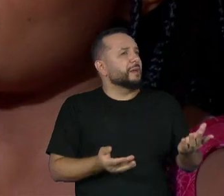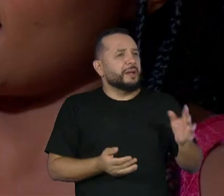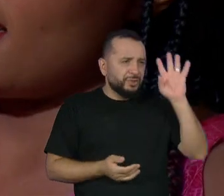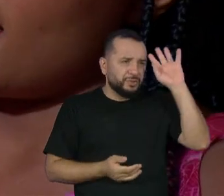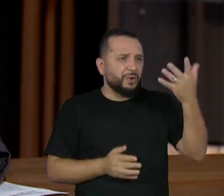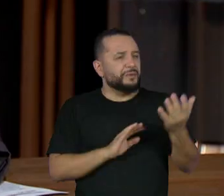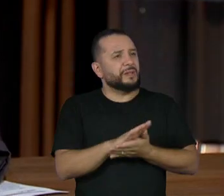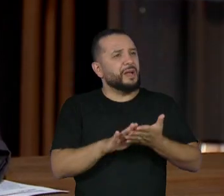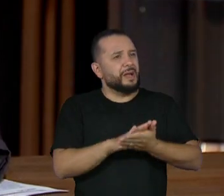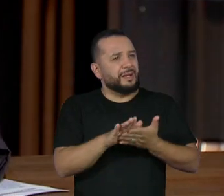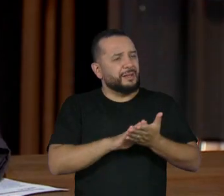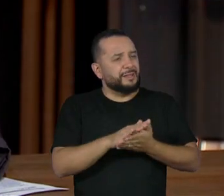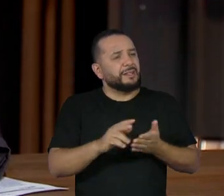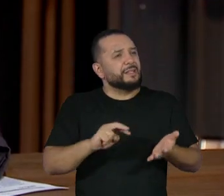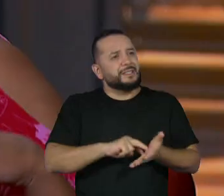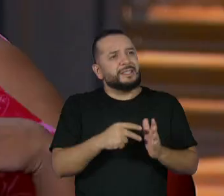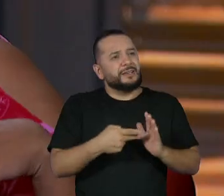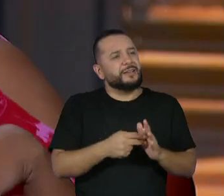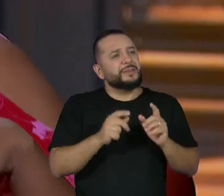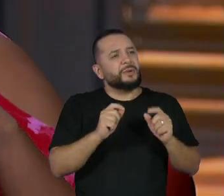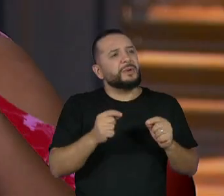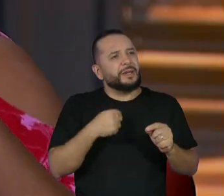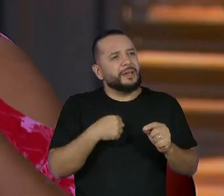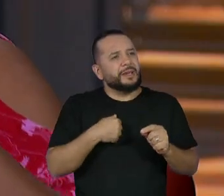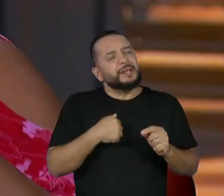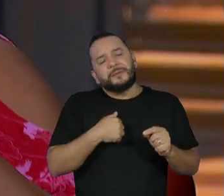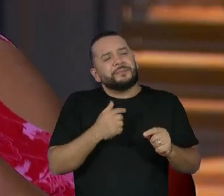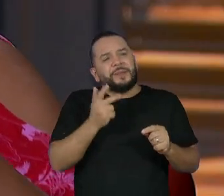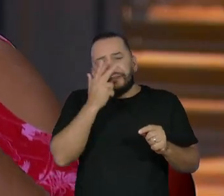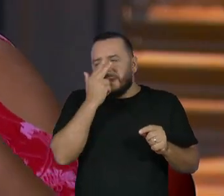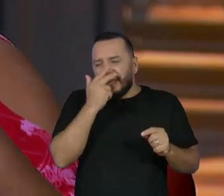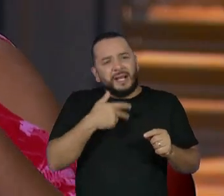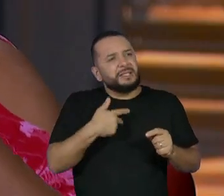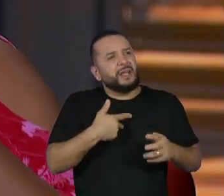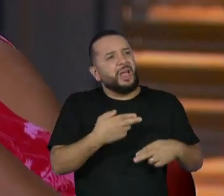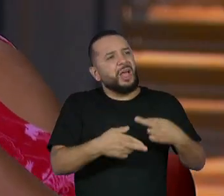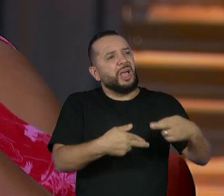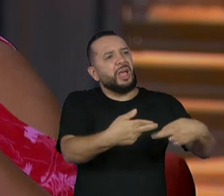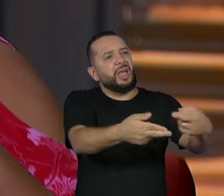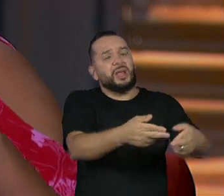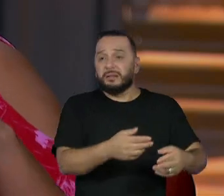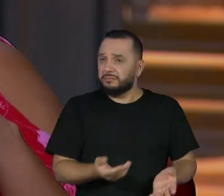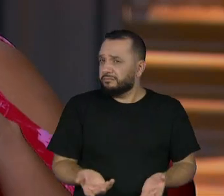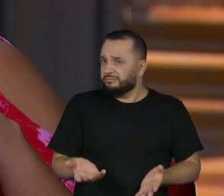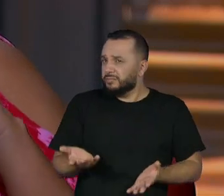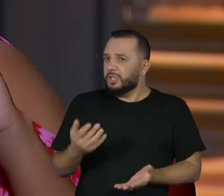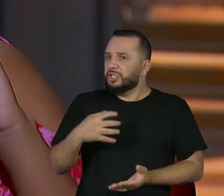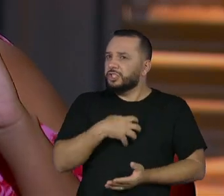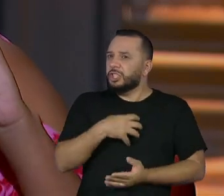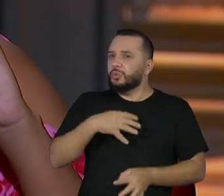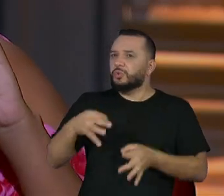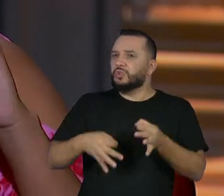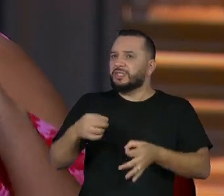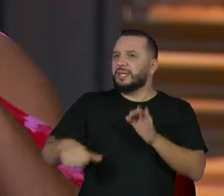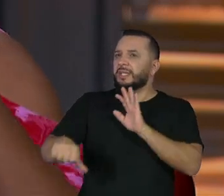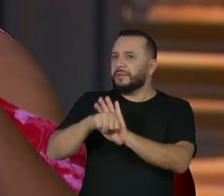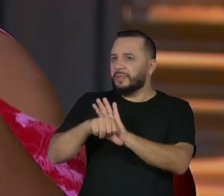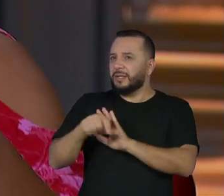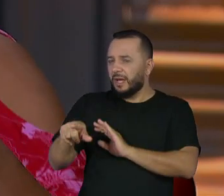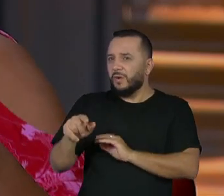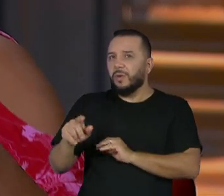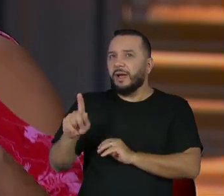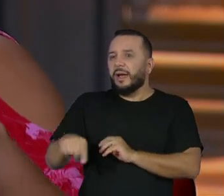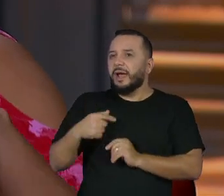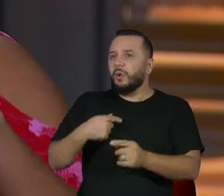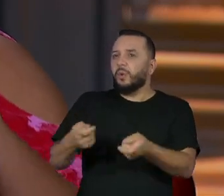Isso é o tal do enxugar gelo, é isso? A forma como foi construído esse sistema de justiça criminal, ele foi construído baseado, no controle de